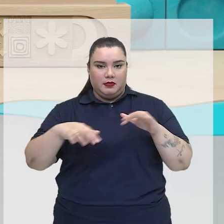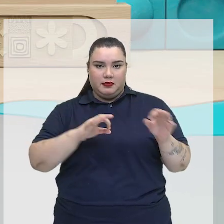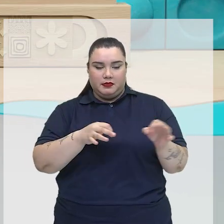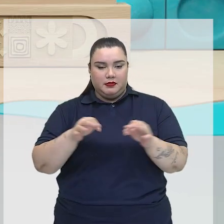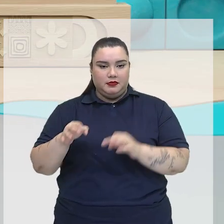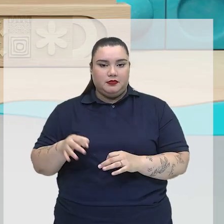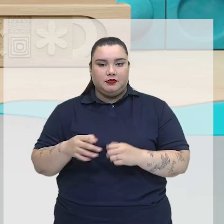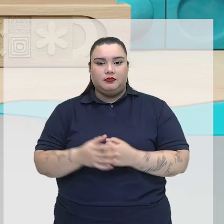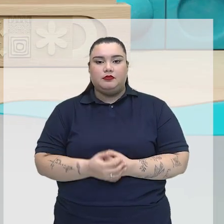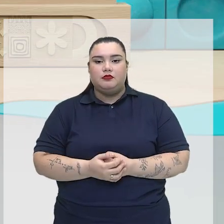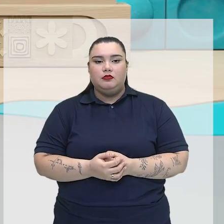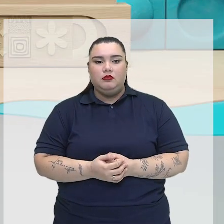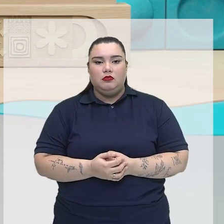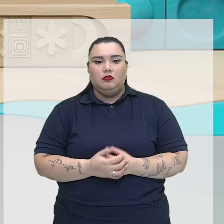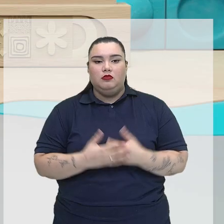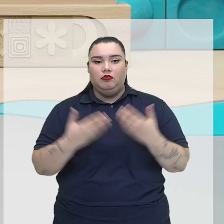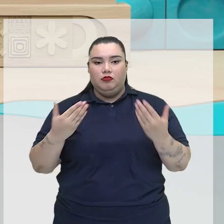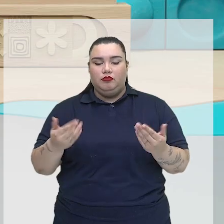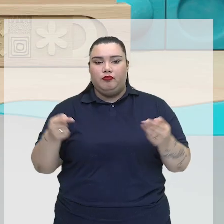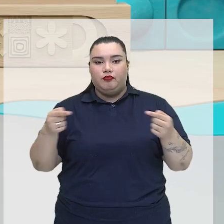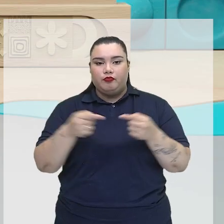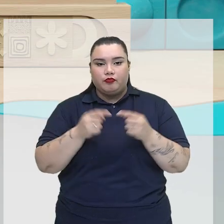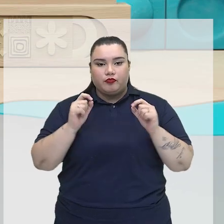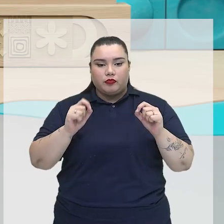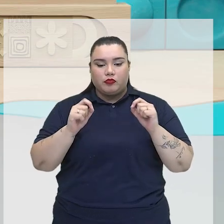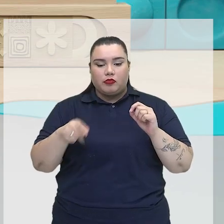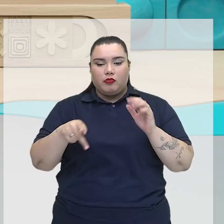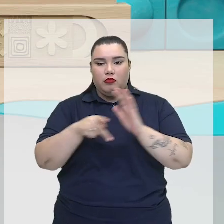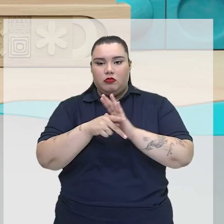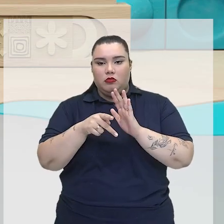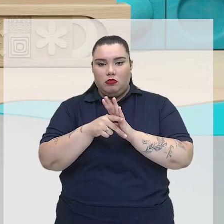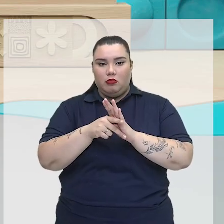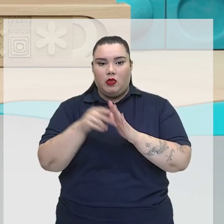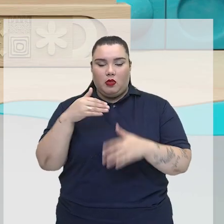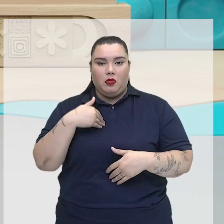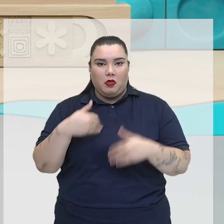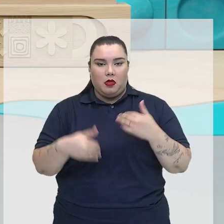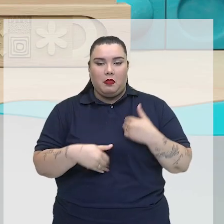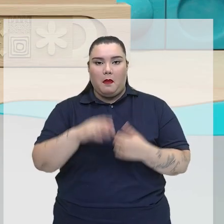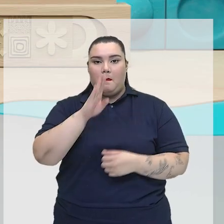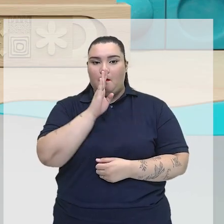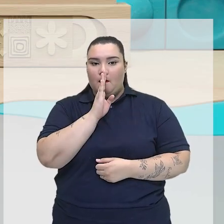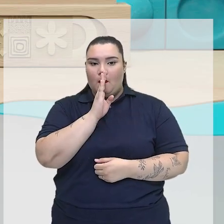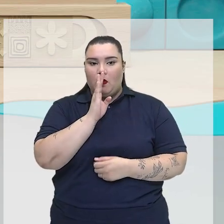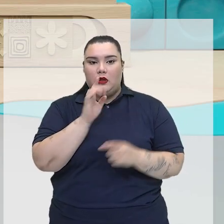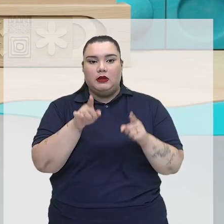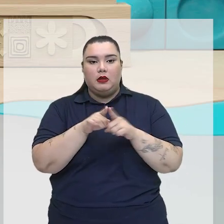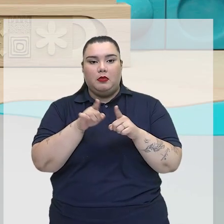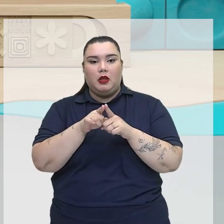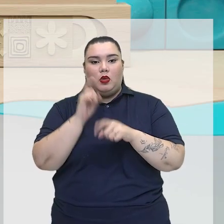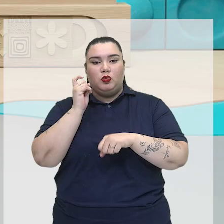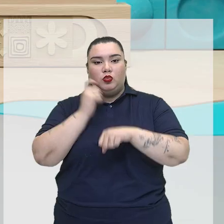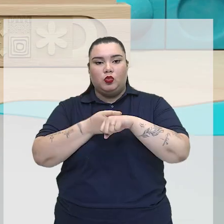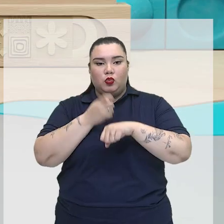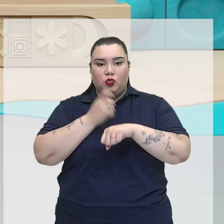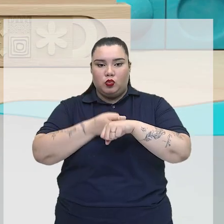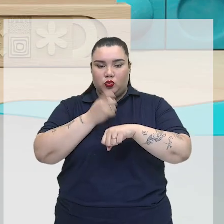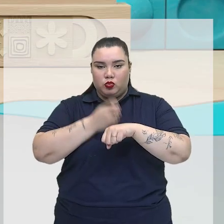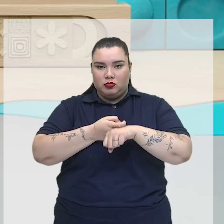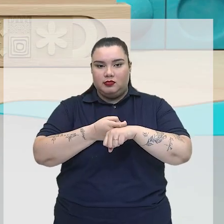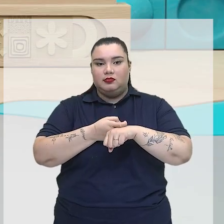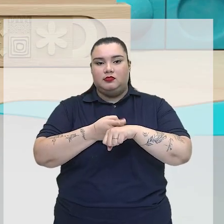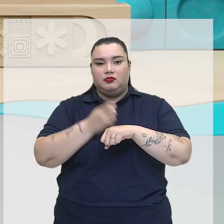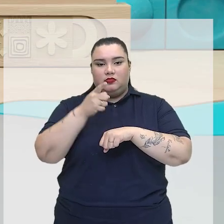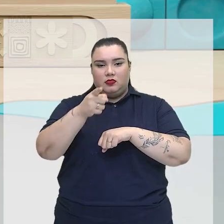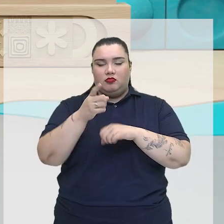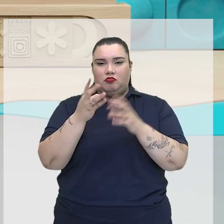ok? E além de ser uma parte parada, uma estrutura parada do nosso corpo, ele também é rígido, ou seja, ele é duro. Se